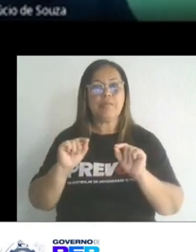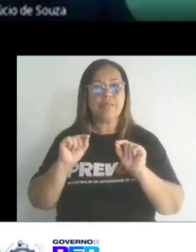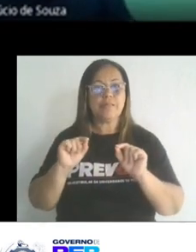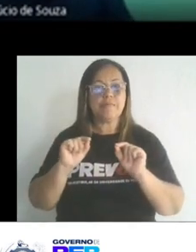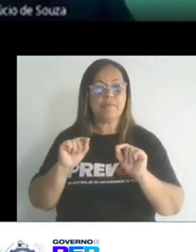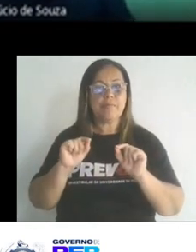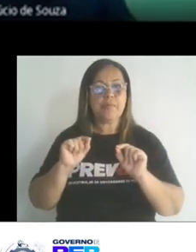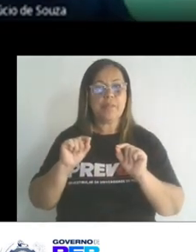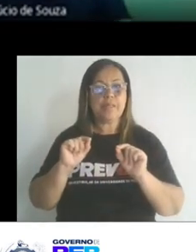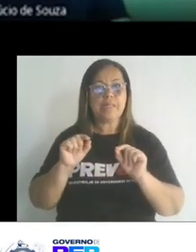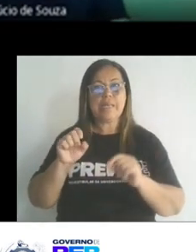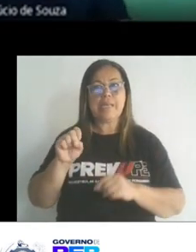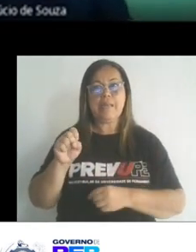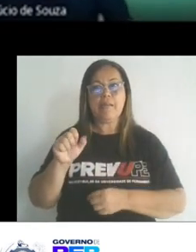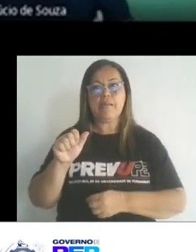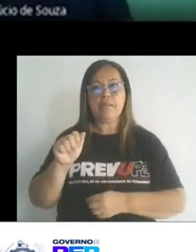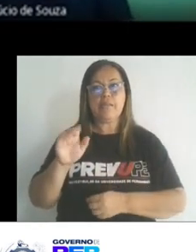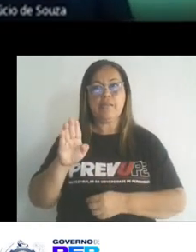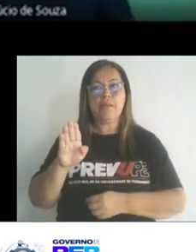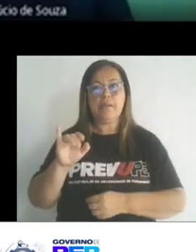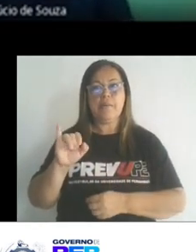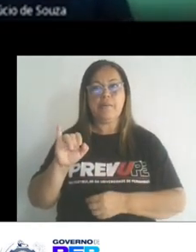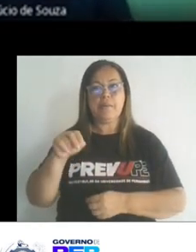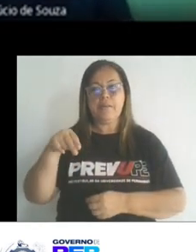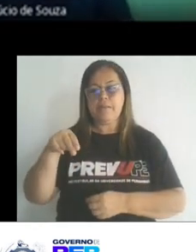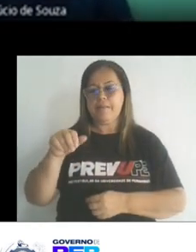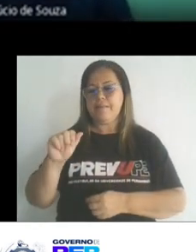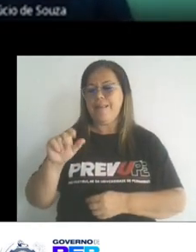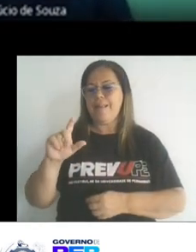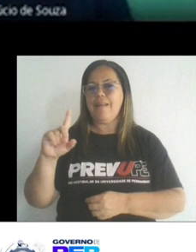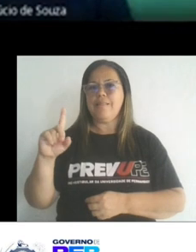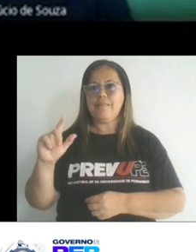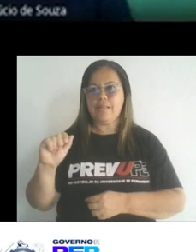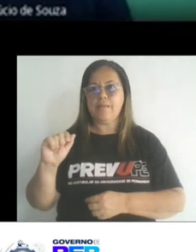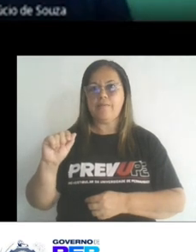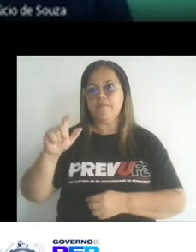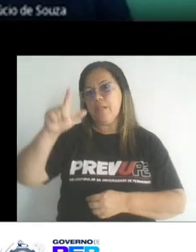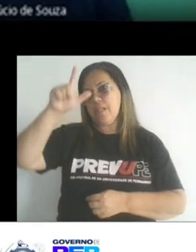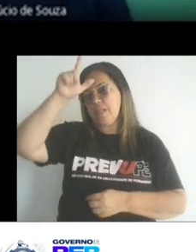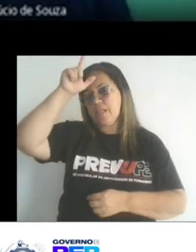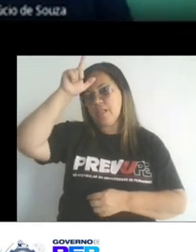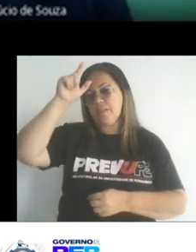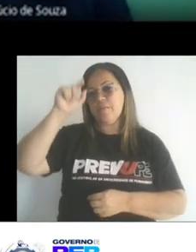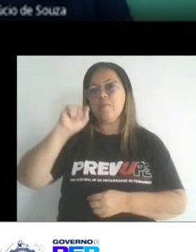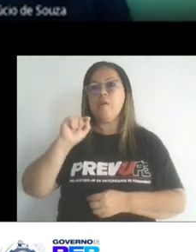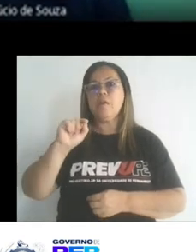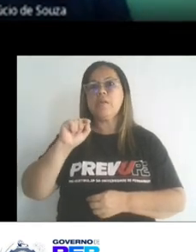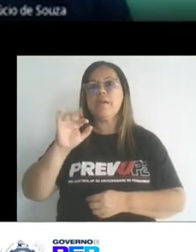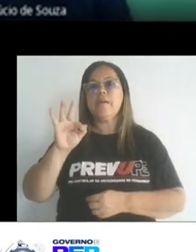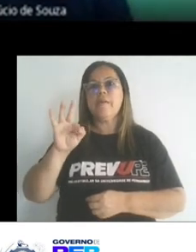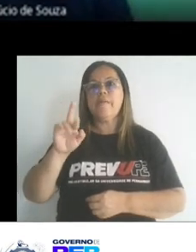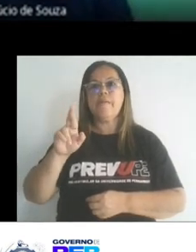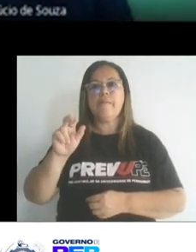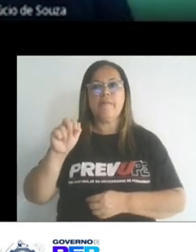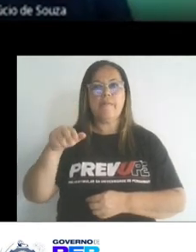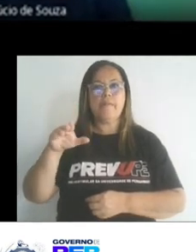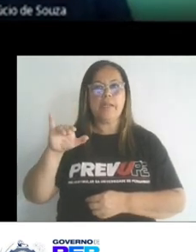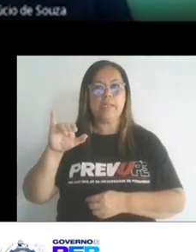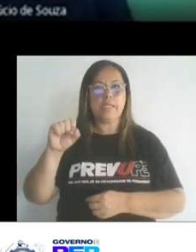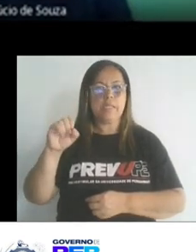Sabinada que foi cabeçada por Sabino por Francisco Sabino